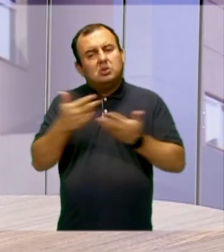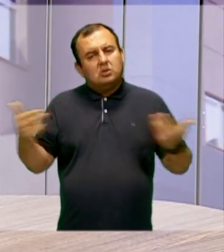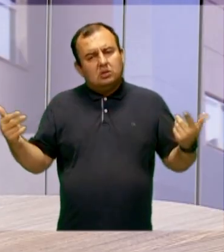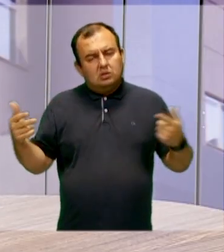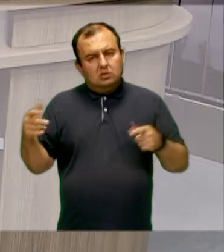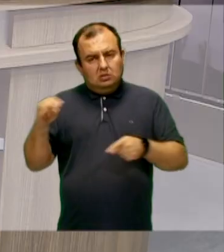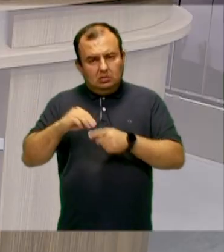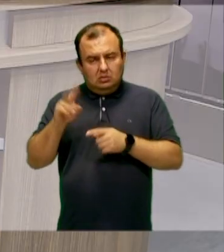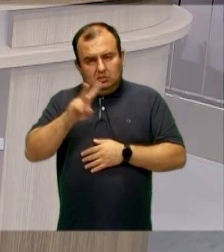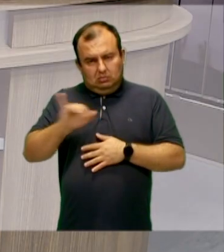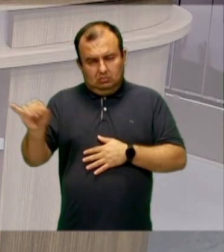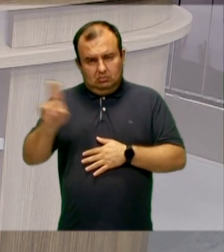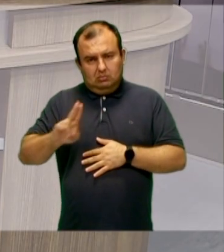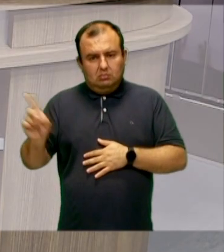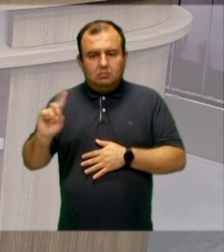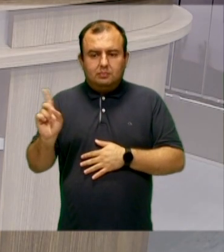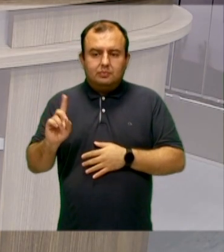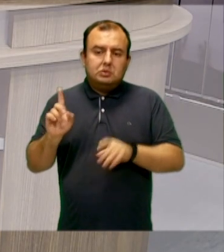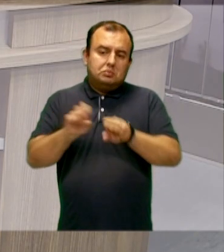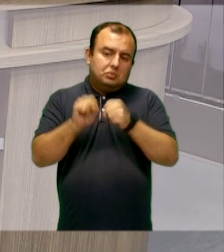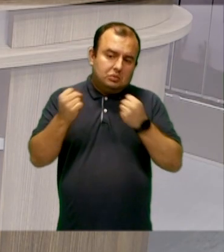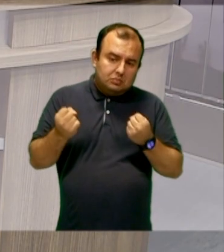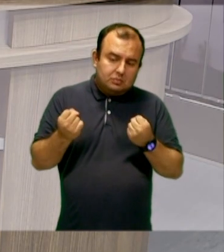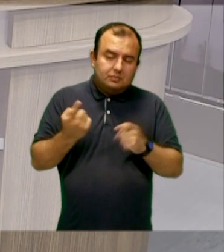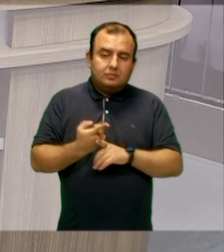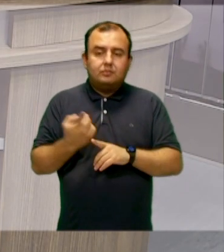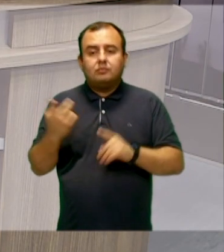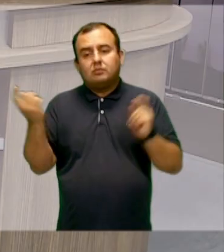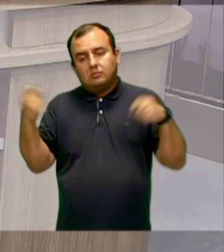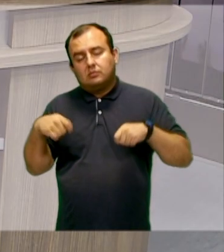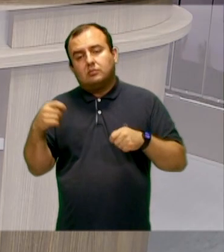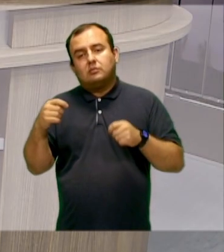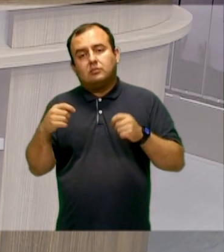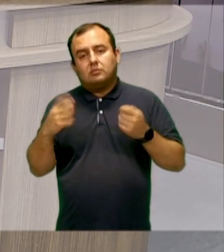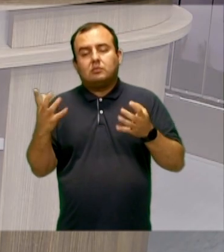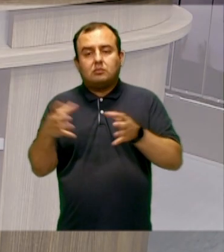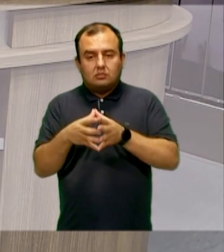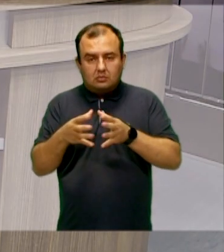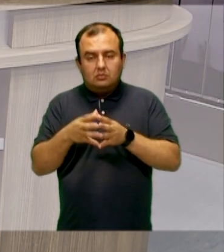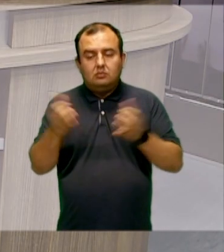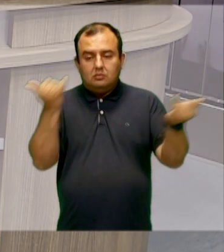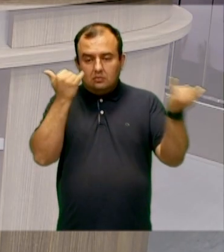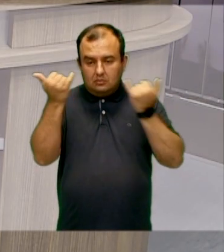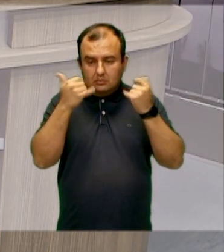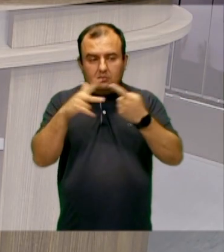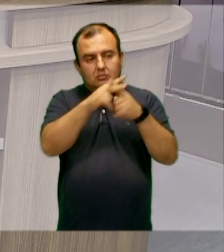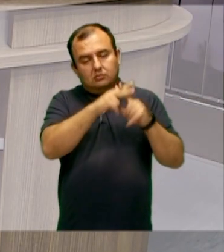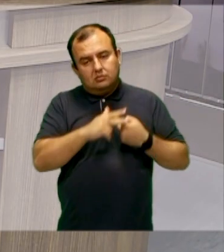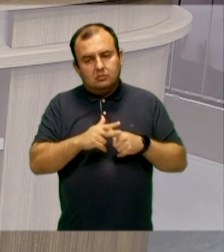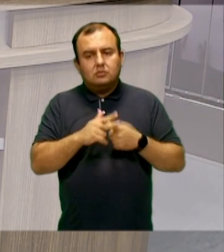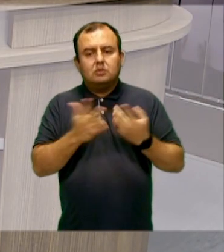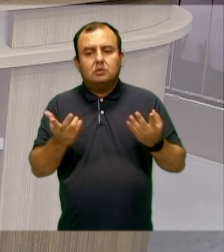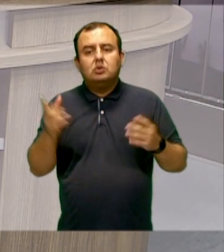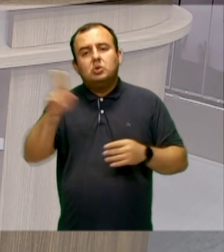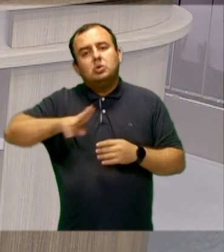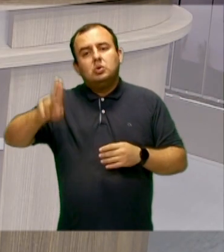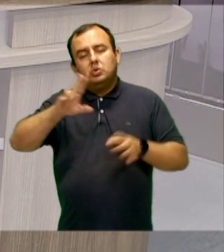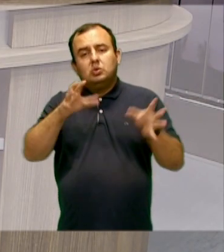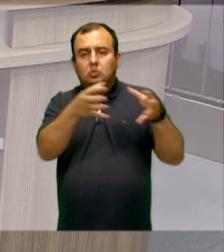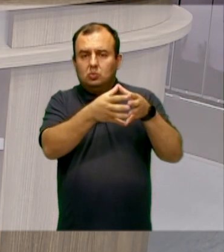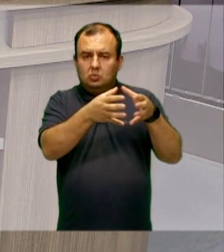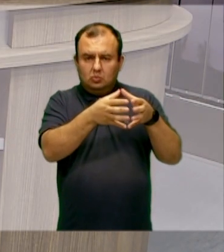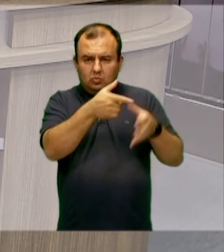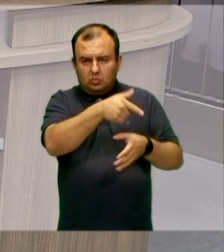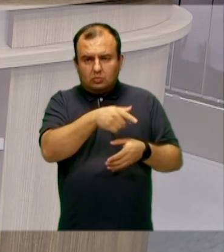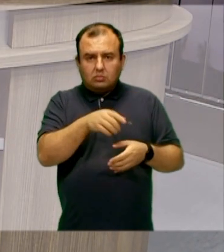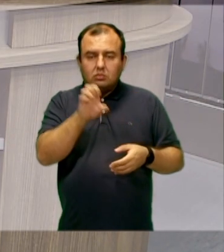exemplo, está quebrado, alguma coisa nesse sentido, mas as entidades vão, porque a entidade consegue, quem sabe, reformar, melhorar e usar lá na sua entidade.